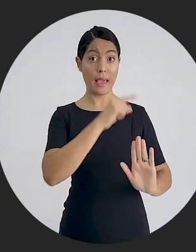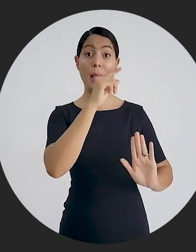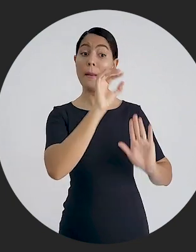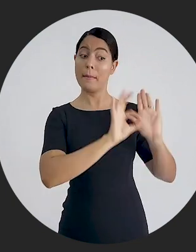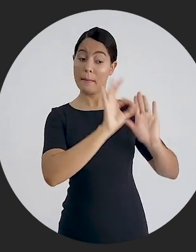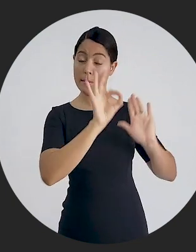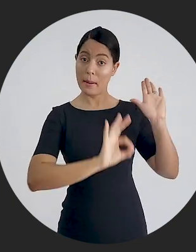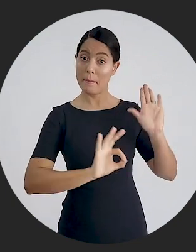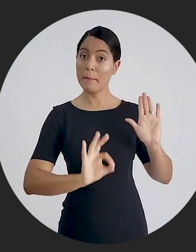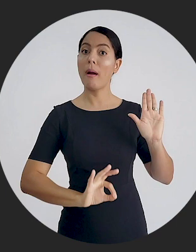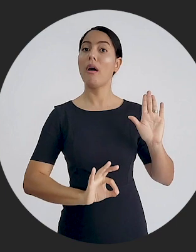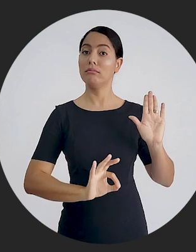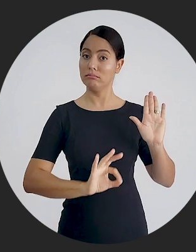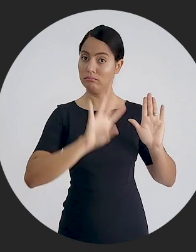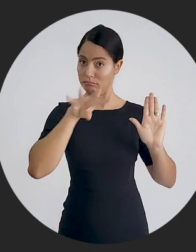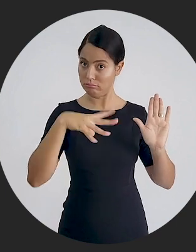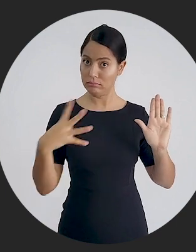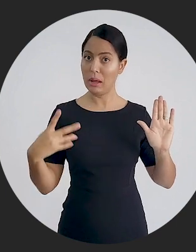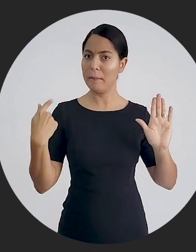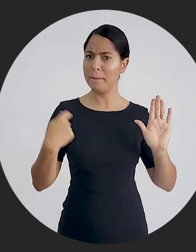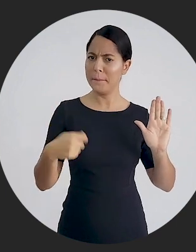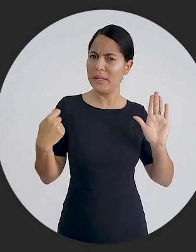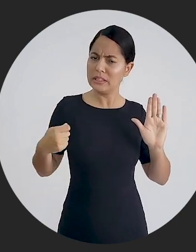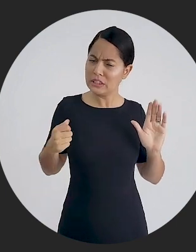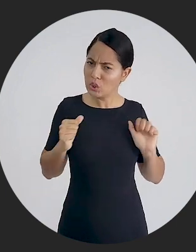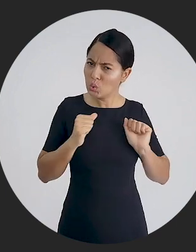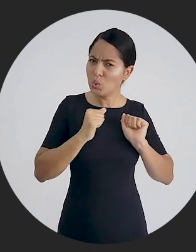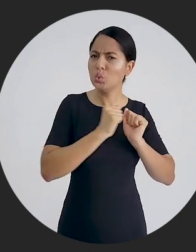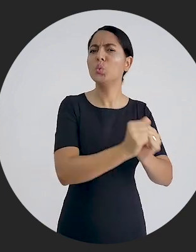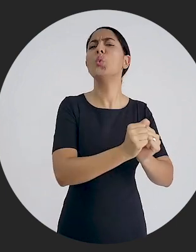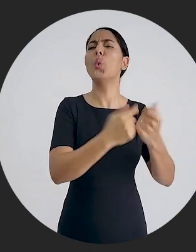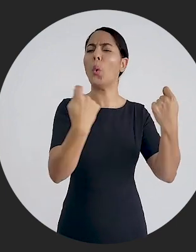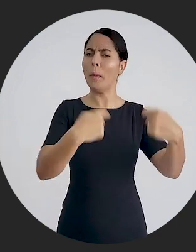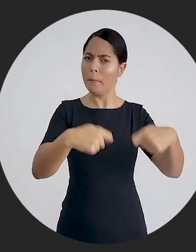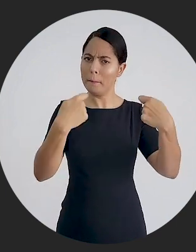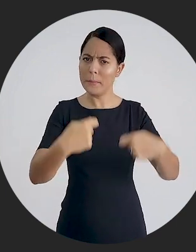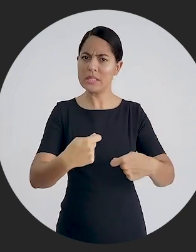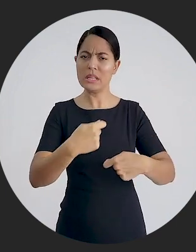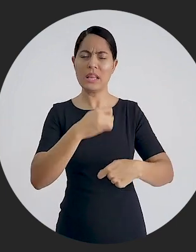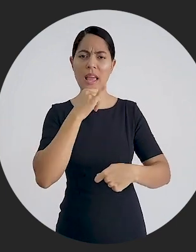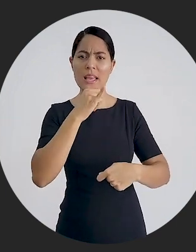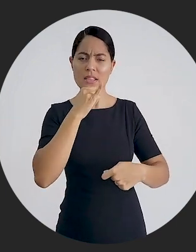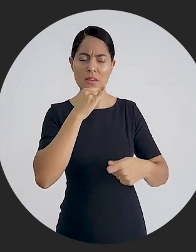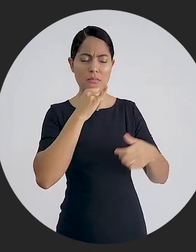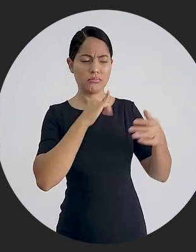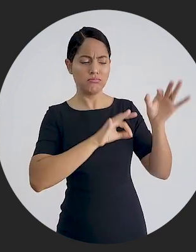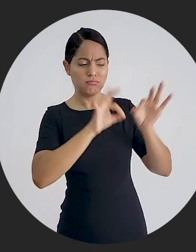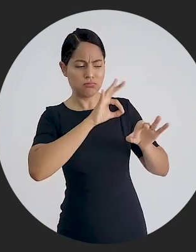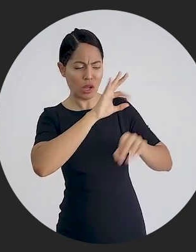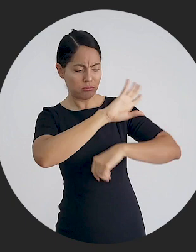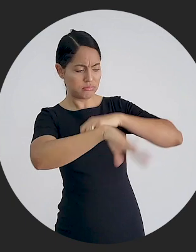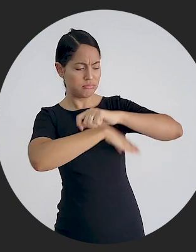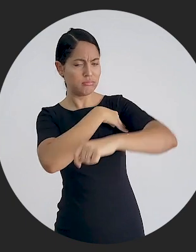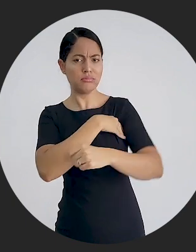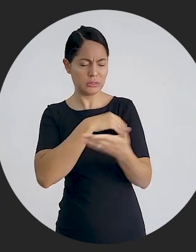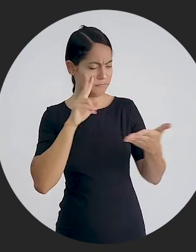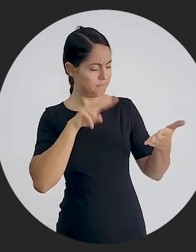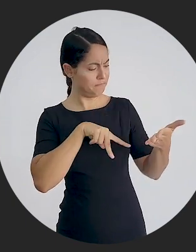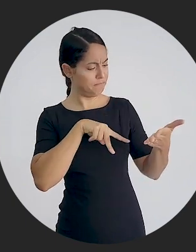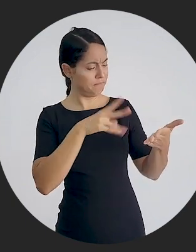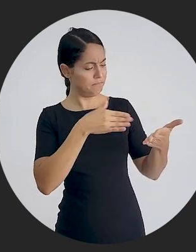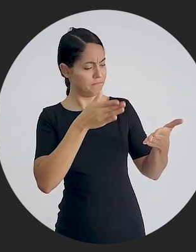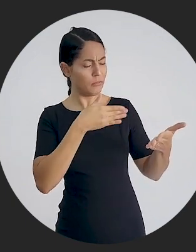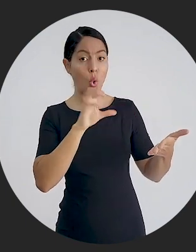uma questão que precisa de atenção, que a gente precisa estar debaixo do braço, sabe, com o planejamento, precisa estar colocado